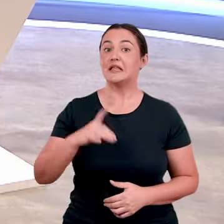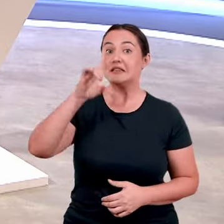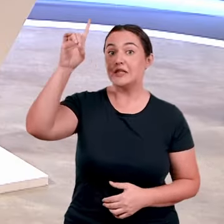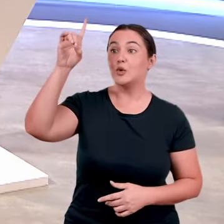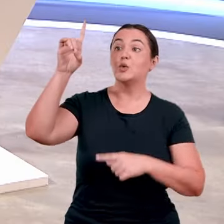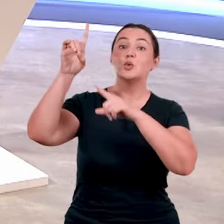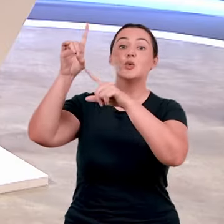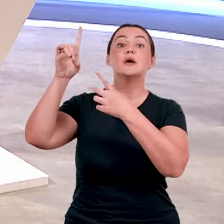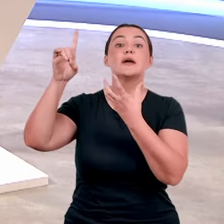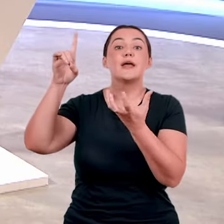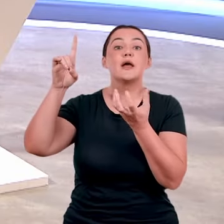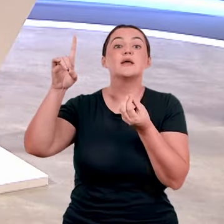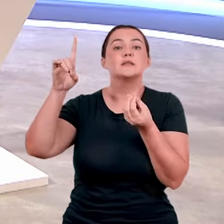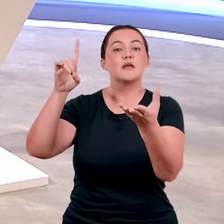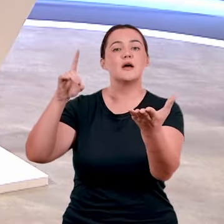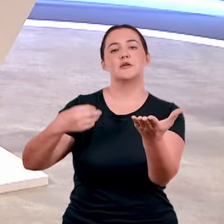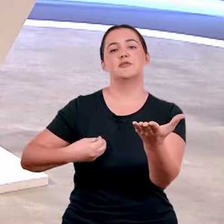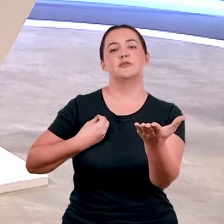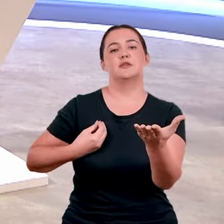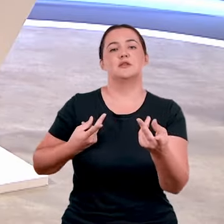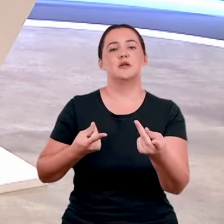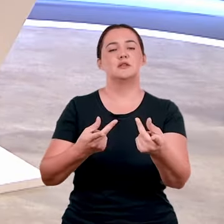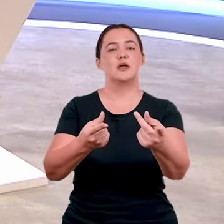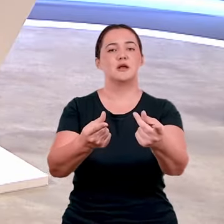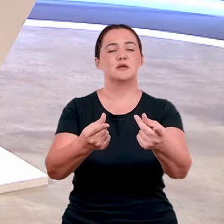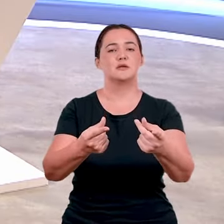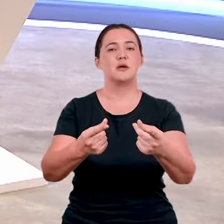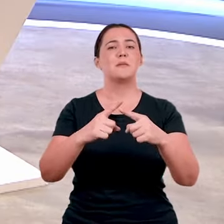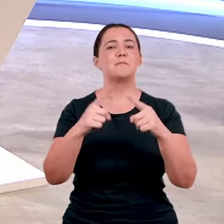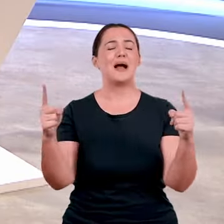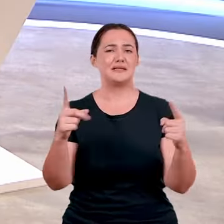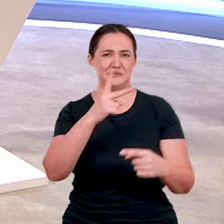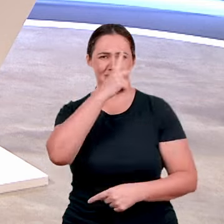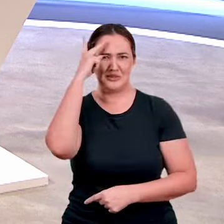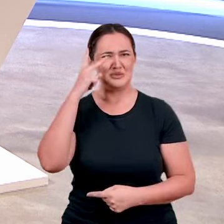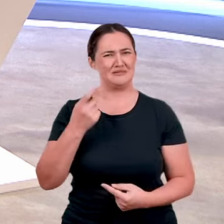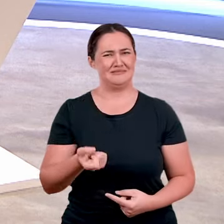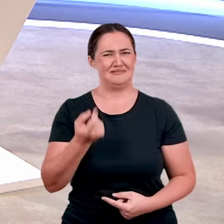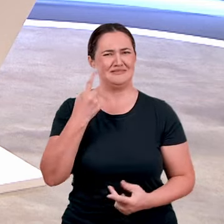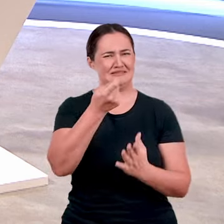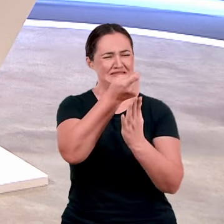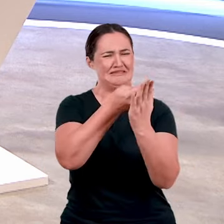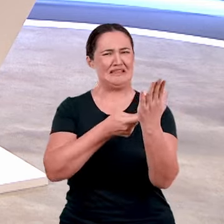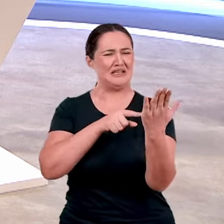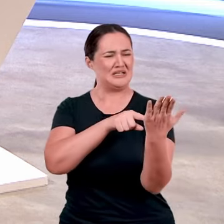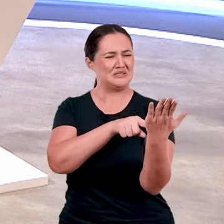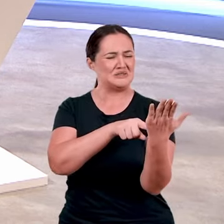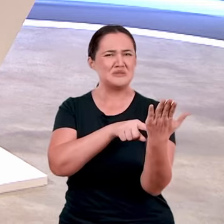Então, Deus tem para você uma vida eterna. Mas se alguém interpretar esse versículo aqui de maneira